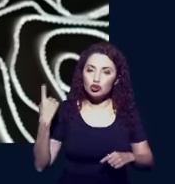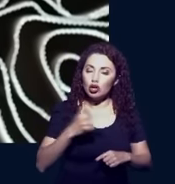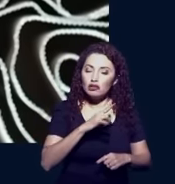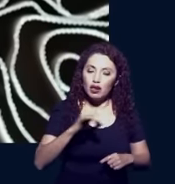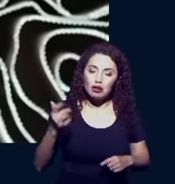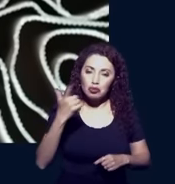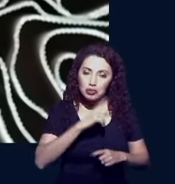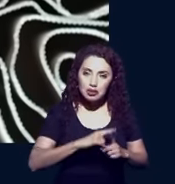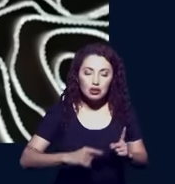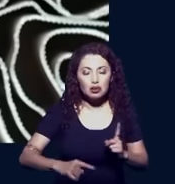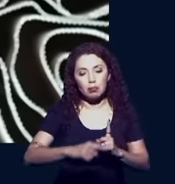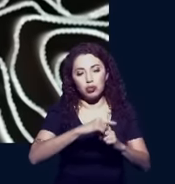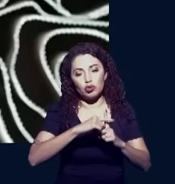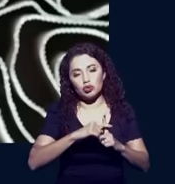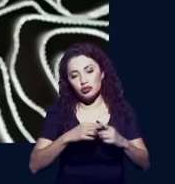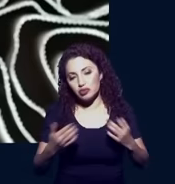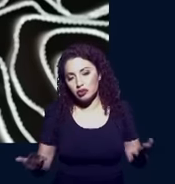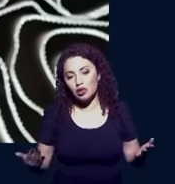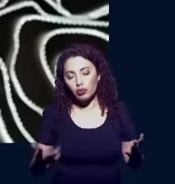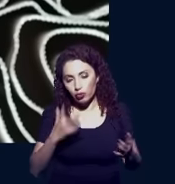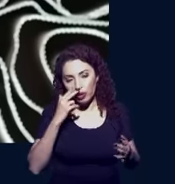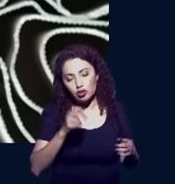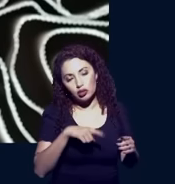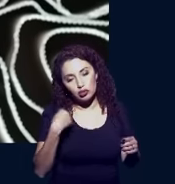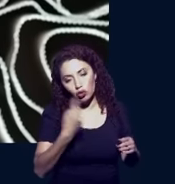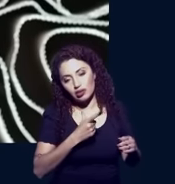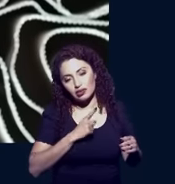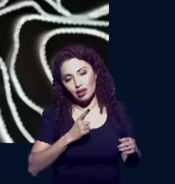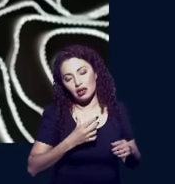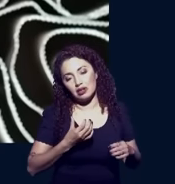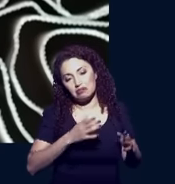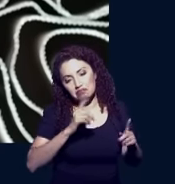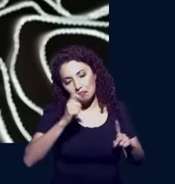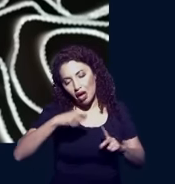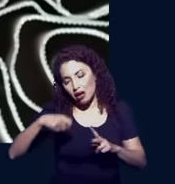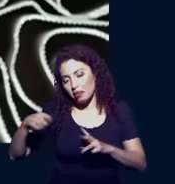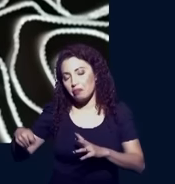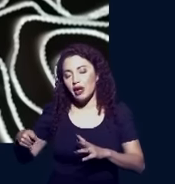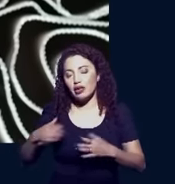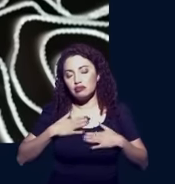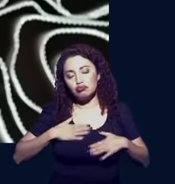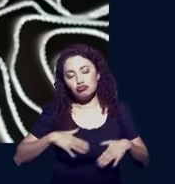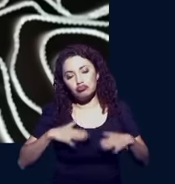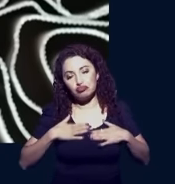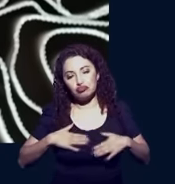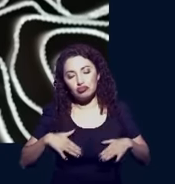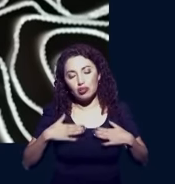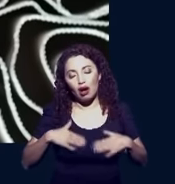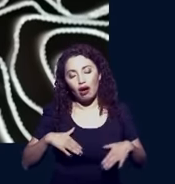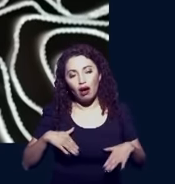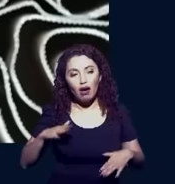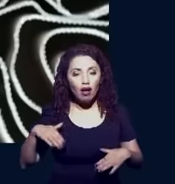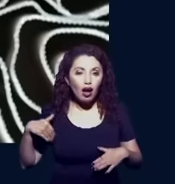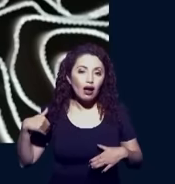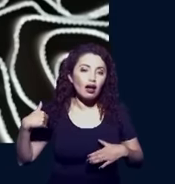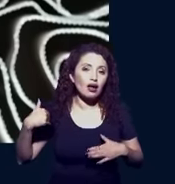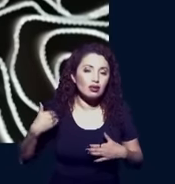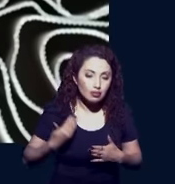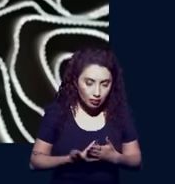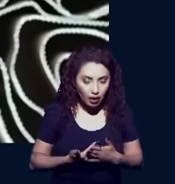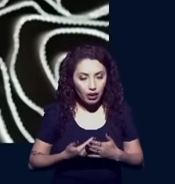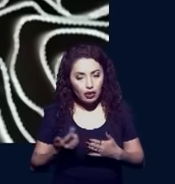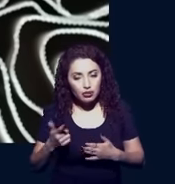positivo então eu diria que temos aqui alguns meses de folga para para isso aí para até esse diferencial que na teoria faz